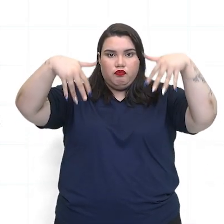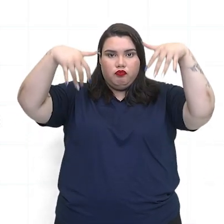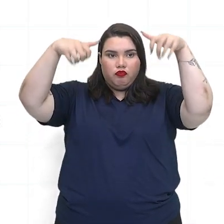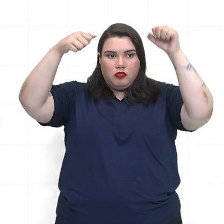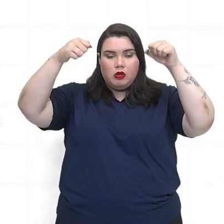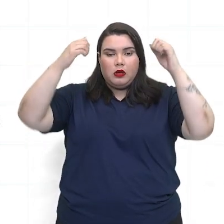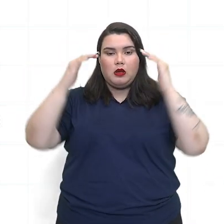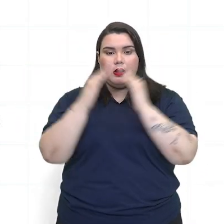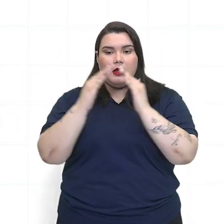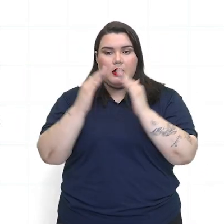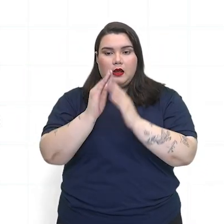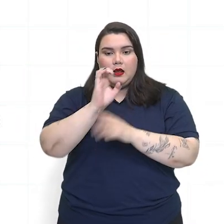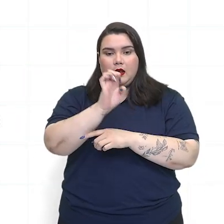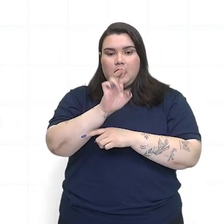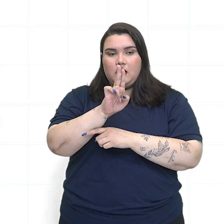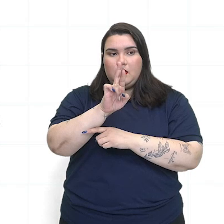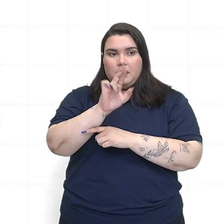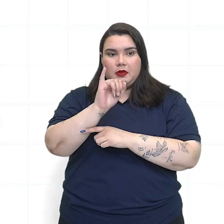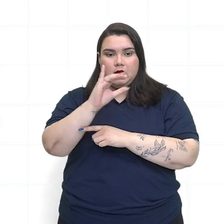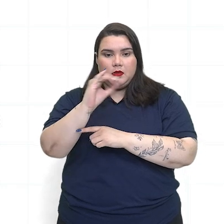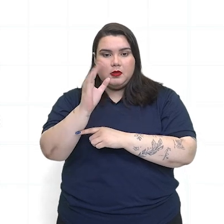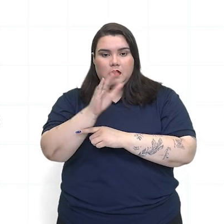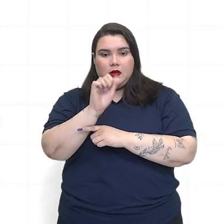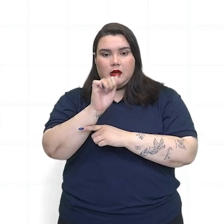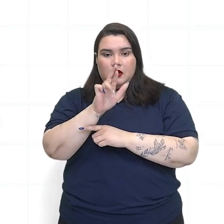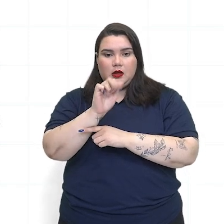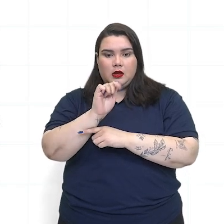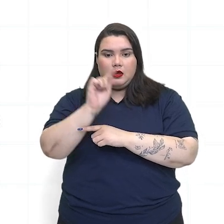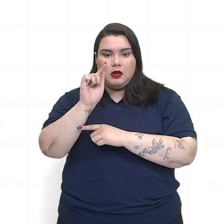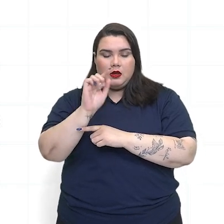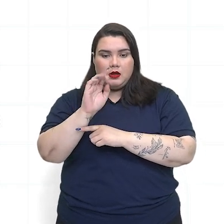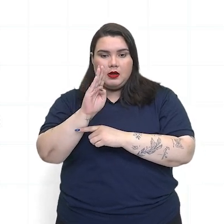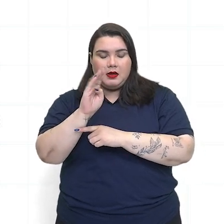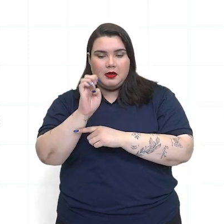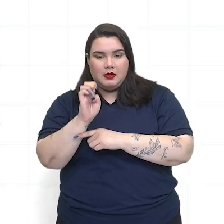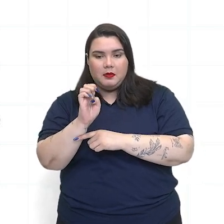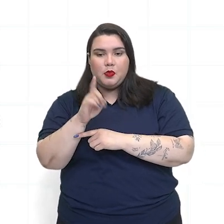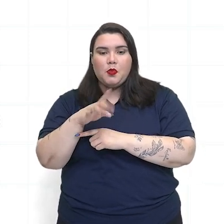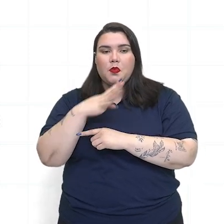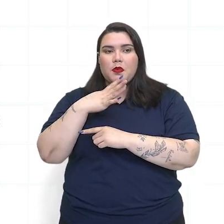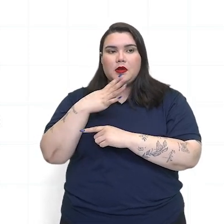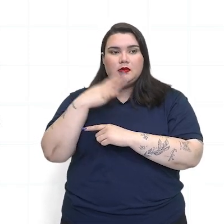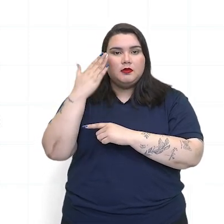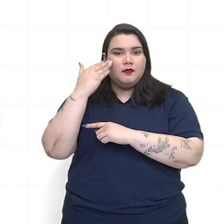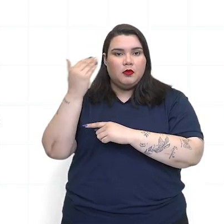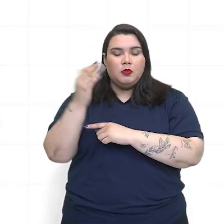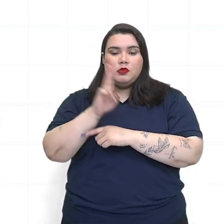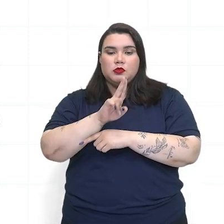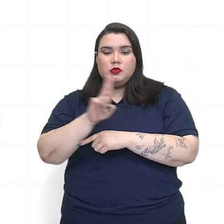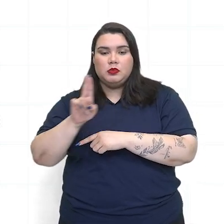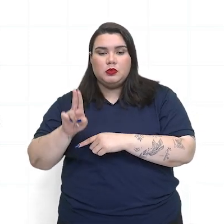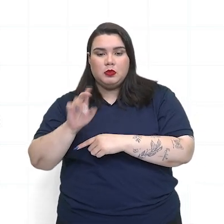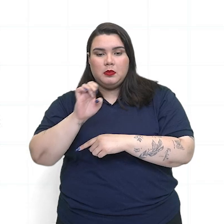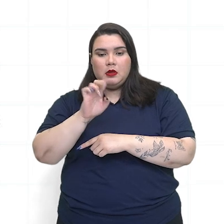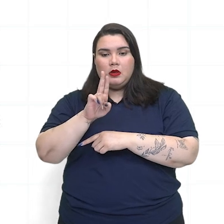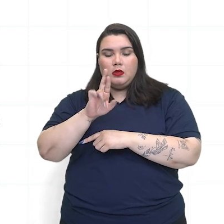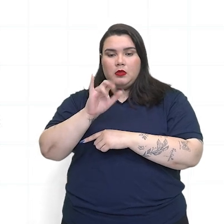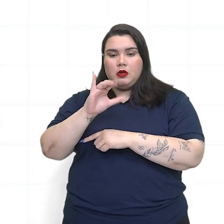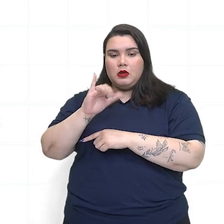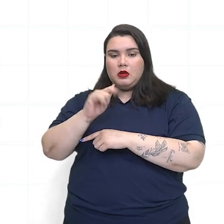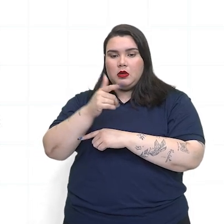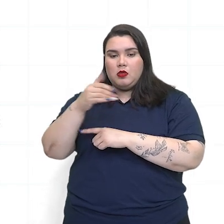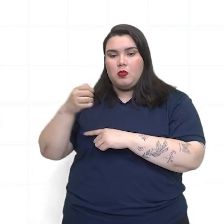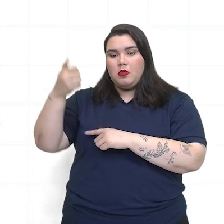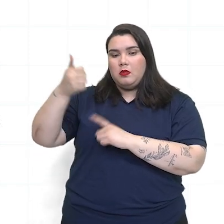Eurico, Eurico árabe, mais conhecido como Euricão engole cobra. Primeiro personagem,